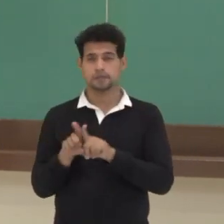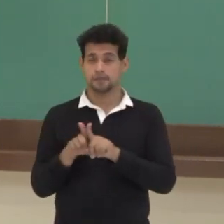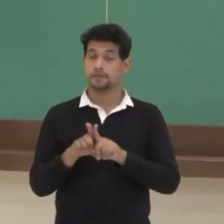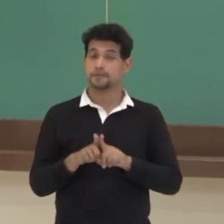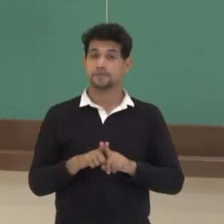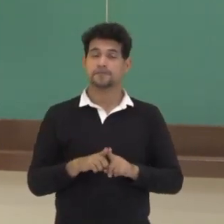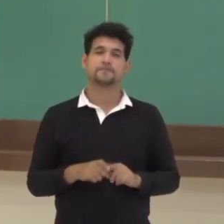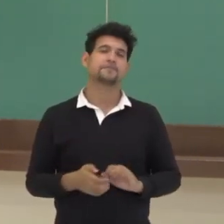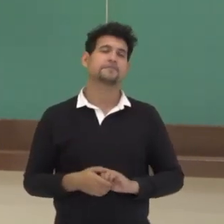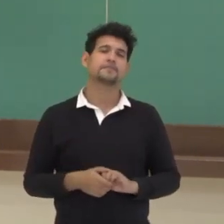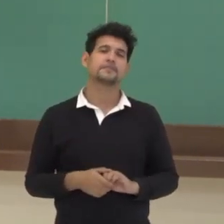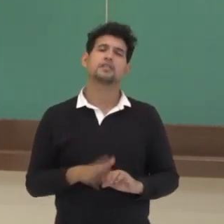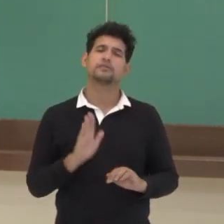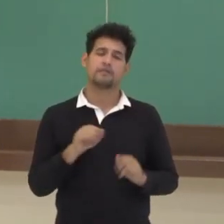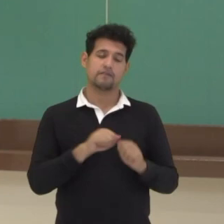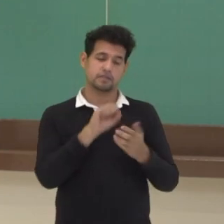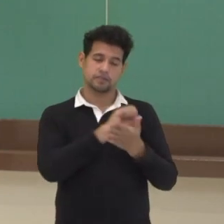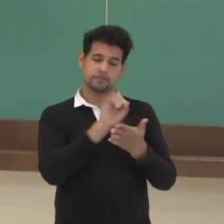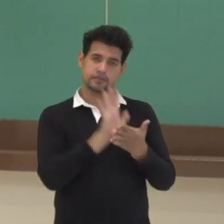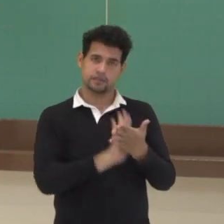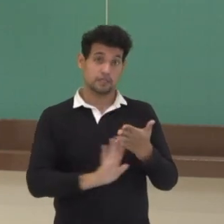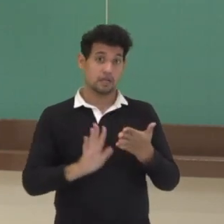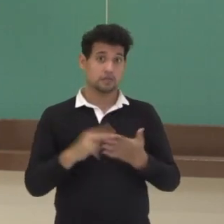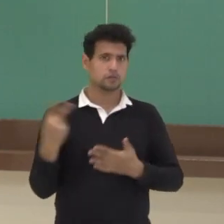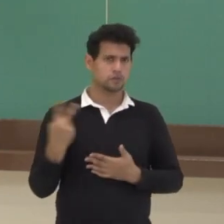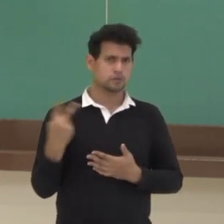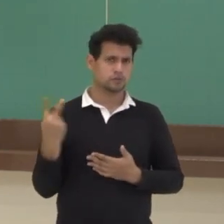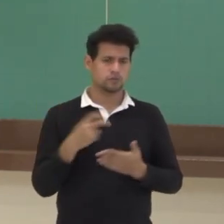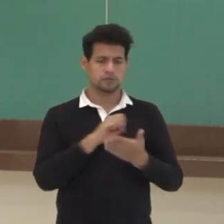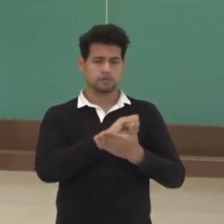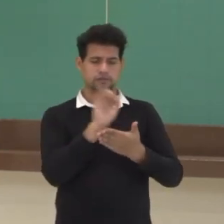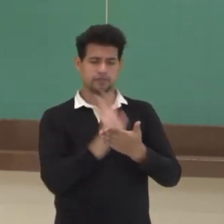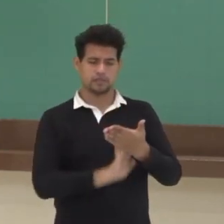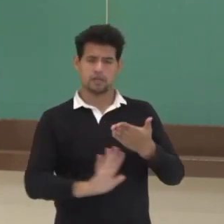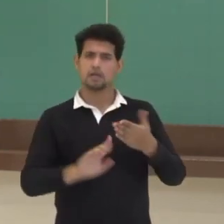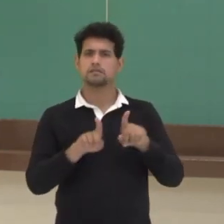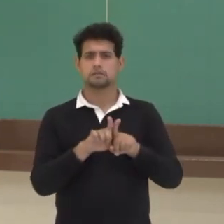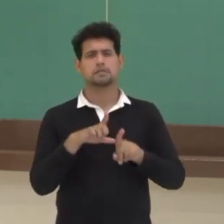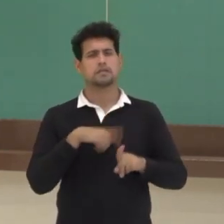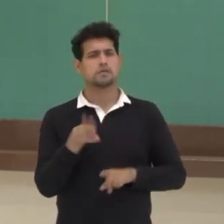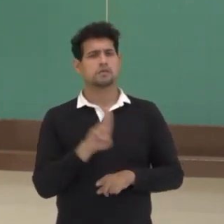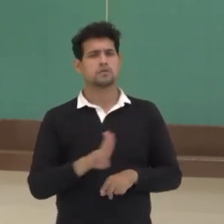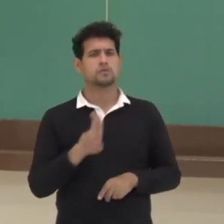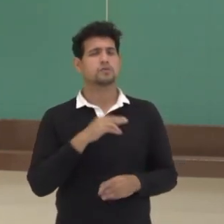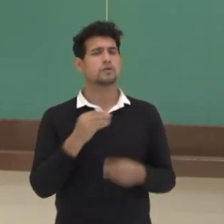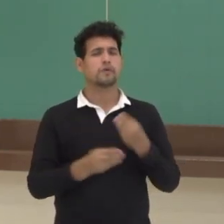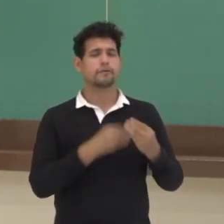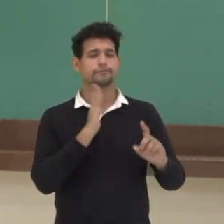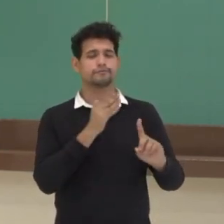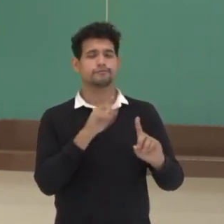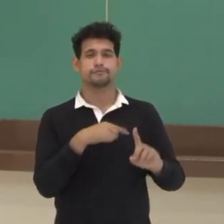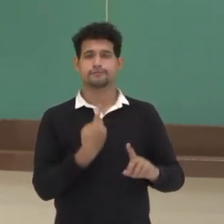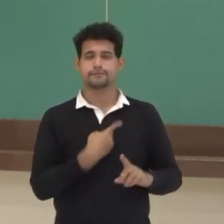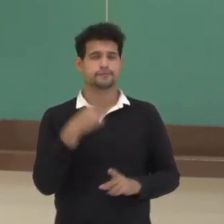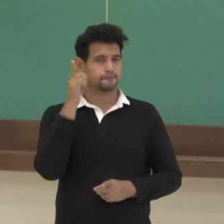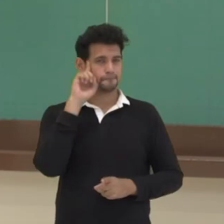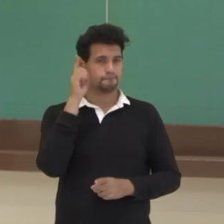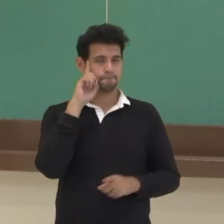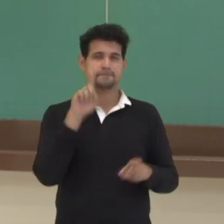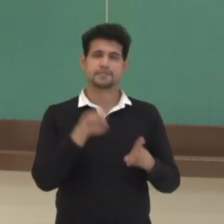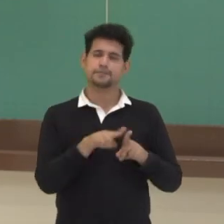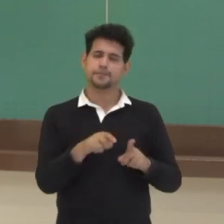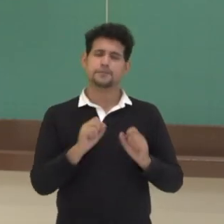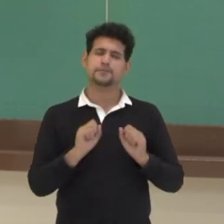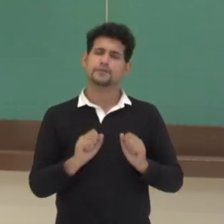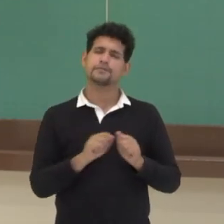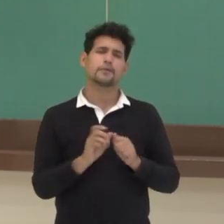Então, você veja, exercícios, os dois, exercícios com aplicabilidade aí direto aí no nosso cotidiano, que você